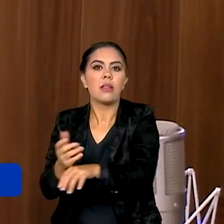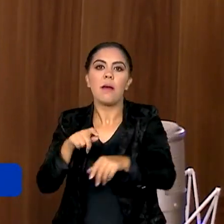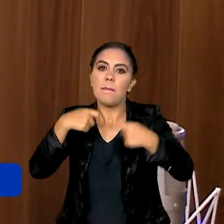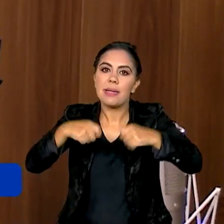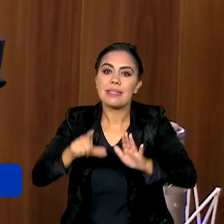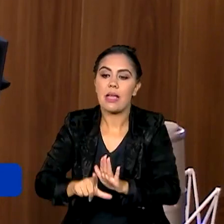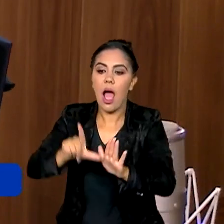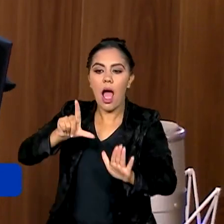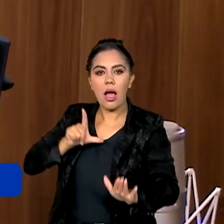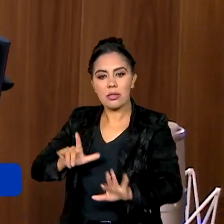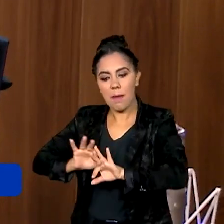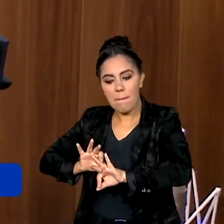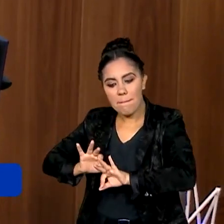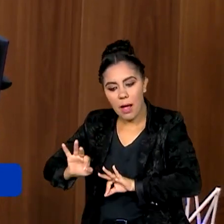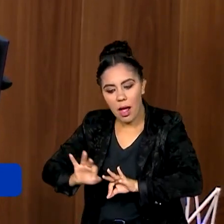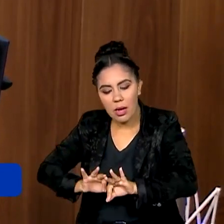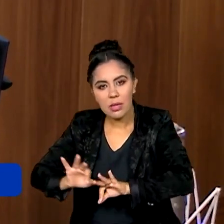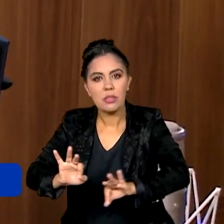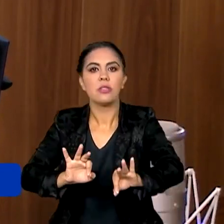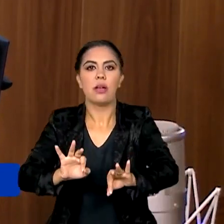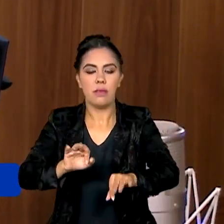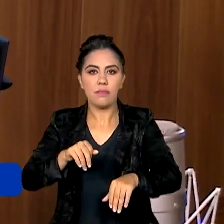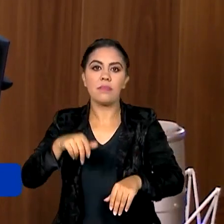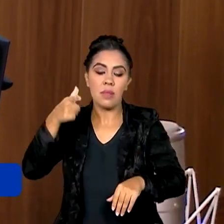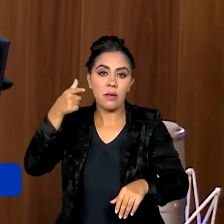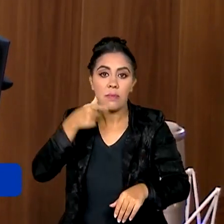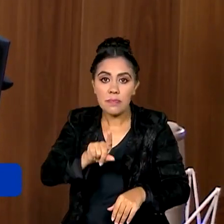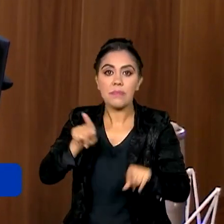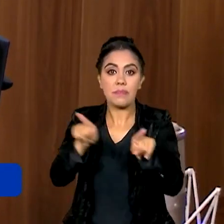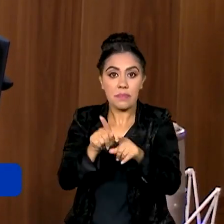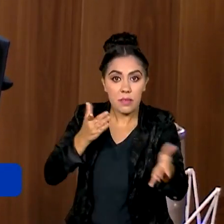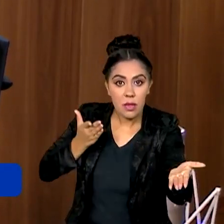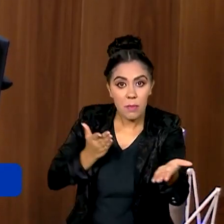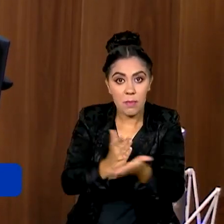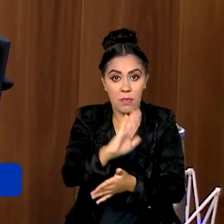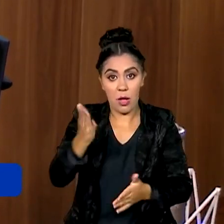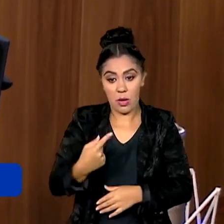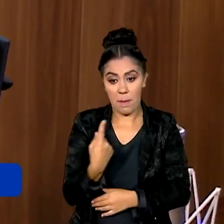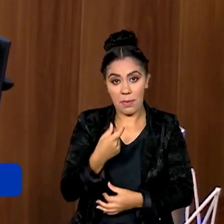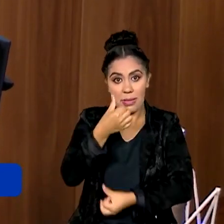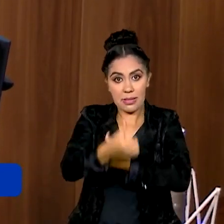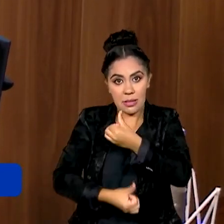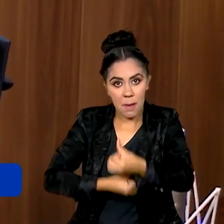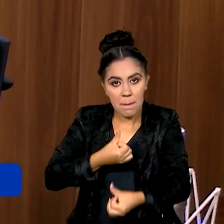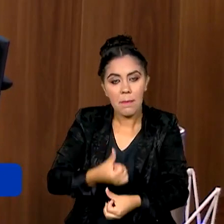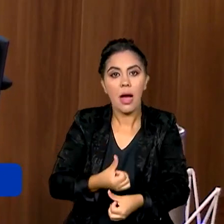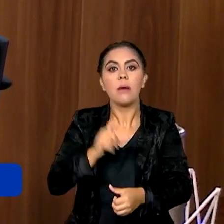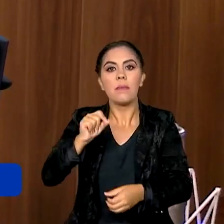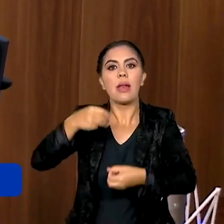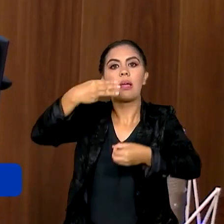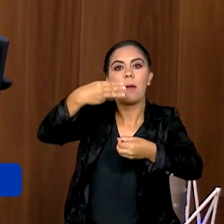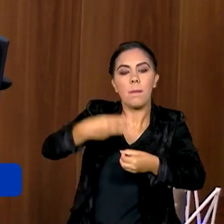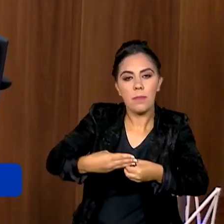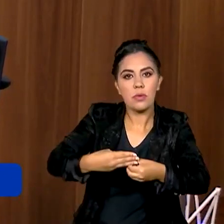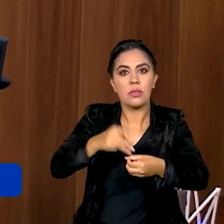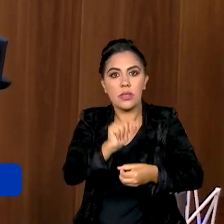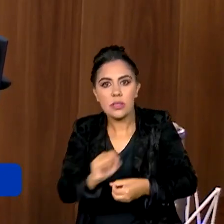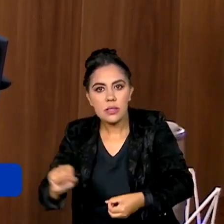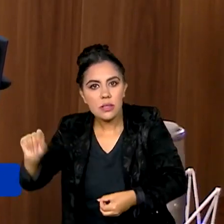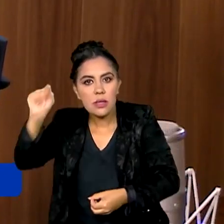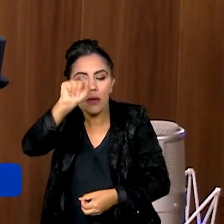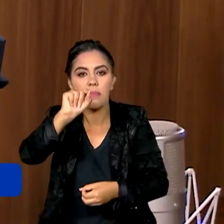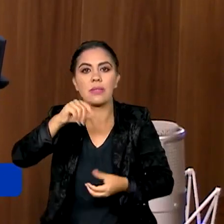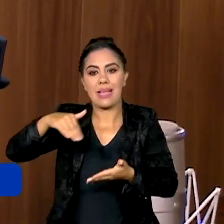planejamento e é importante que a gente conclua essa aprovação ainda no primeiro semestre, para que a rede municipal e estadual possa